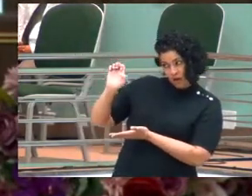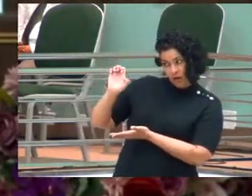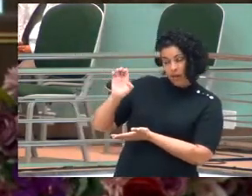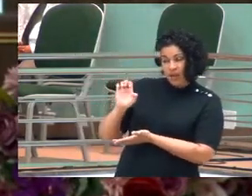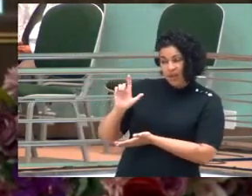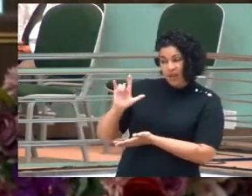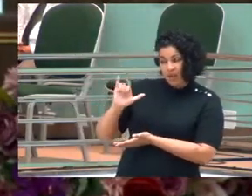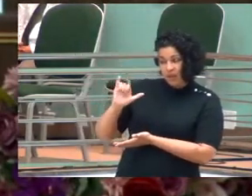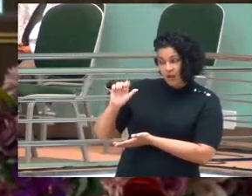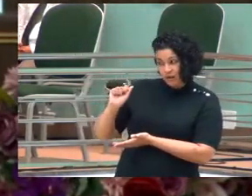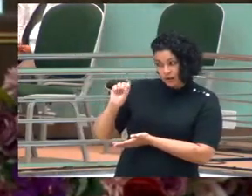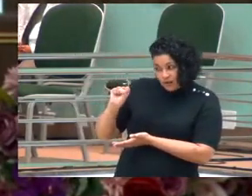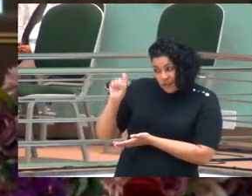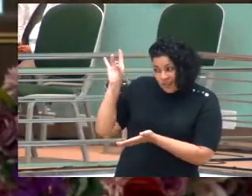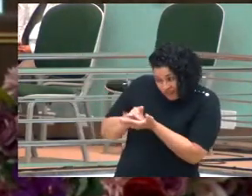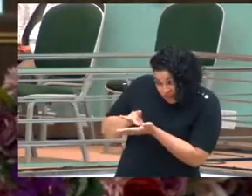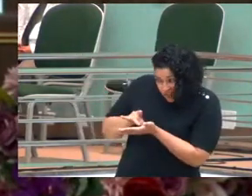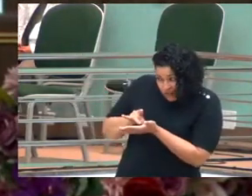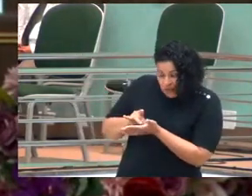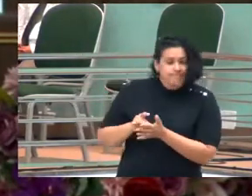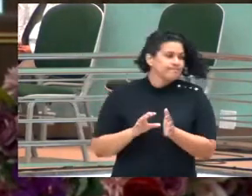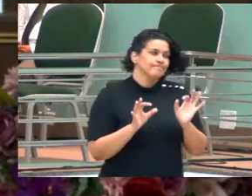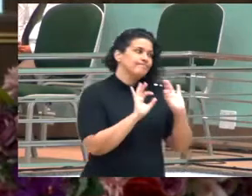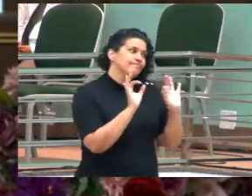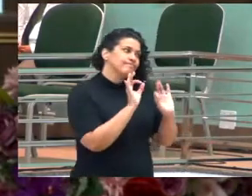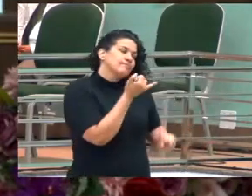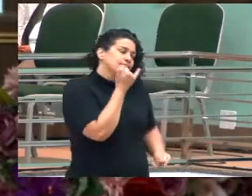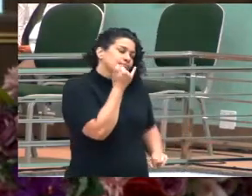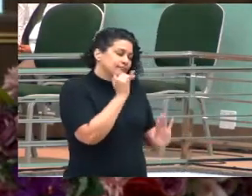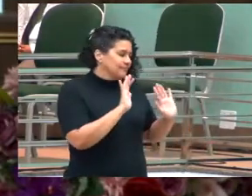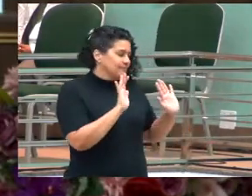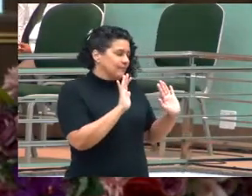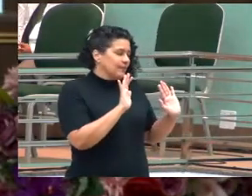sou Elias. Então disseram para mim: você é o